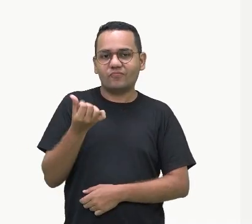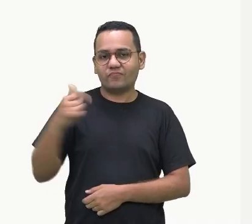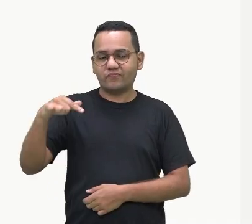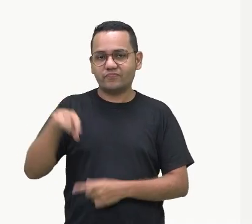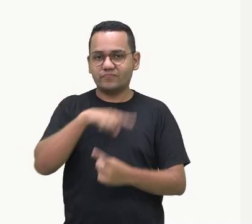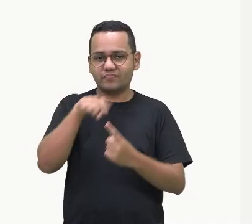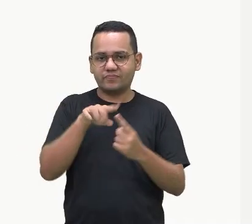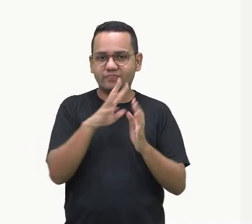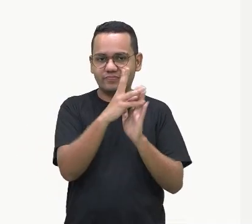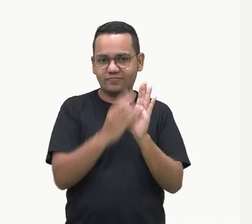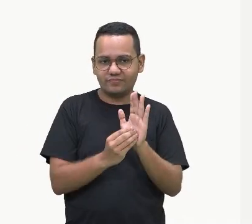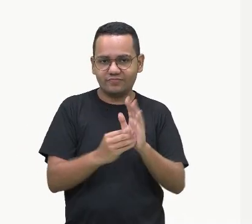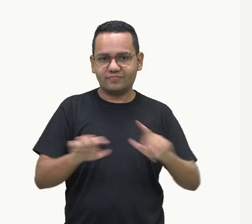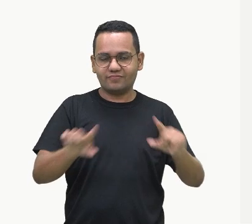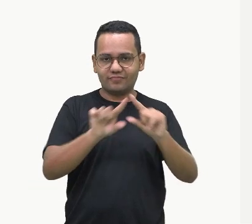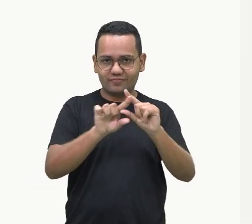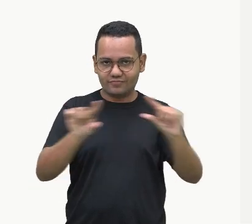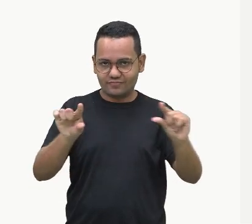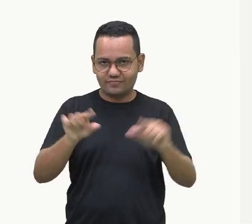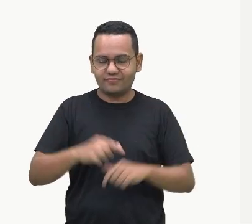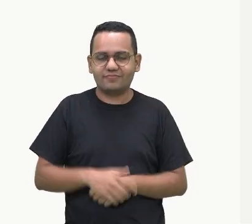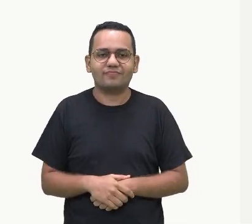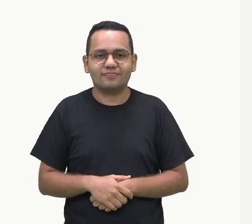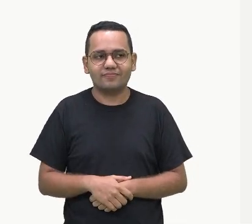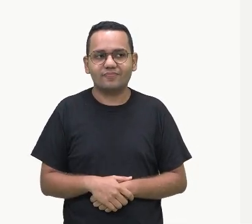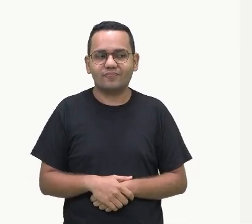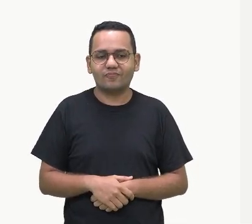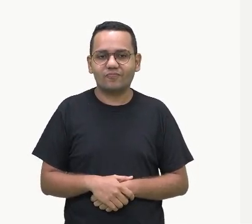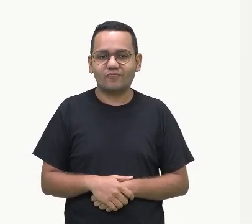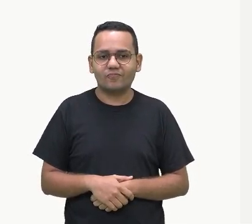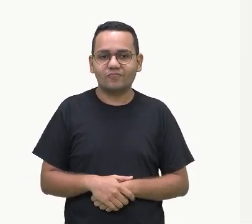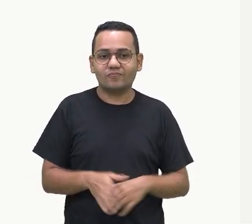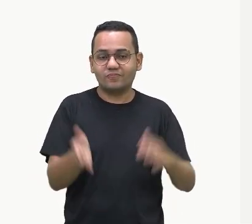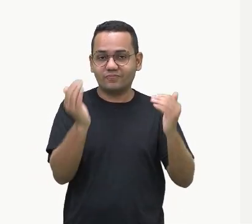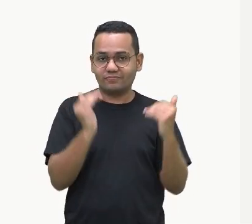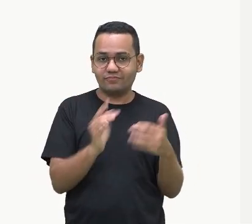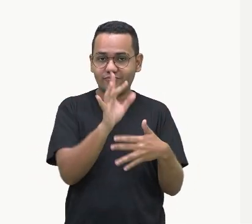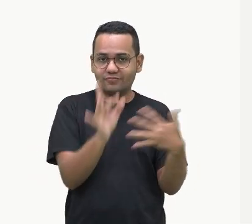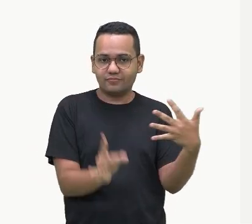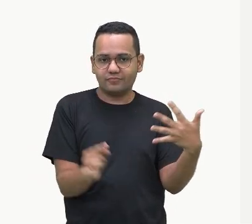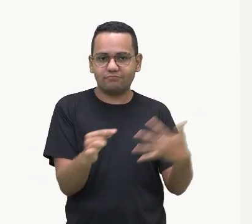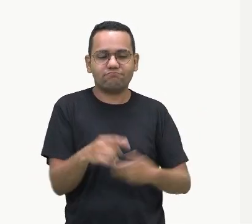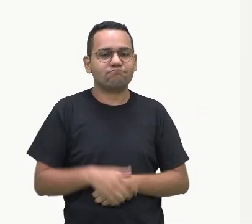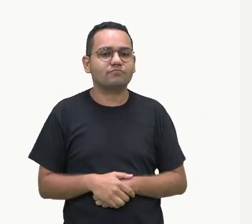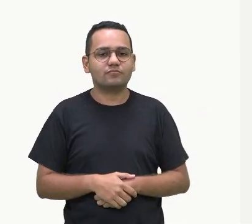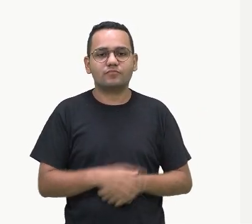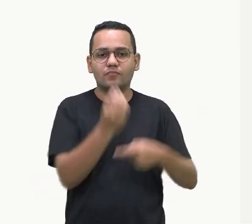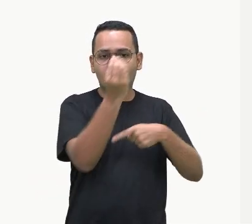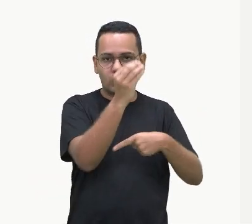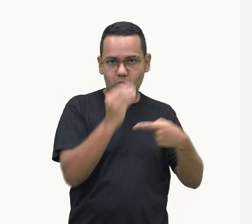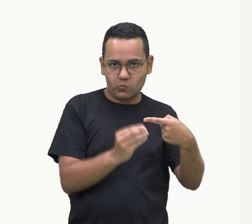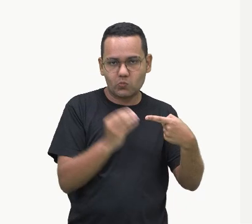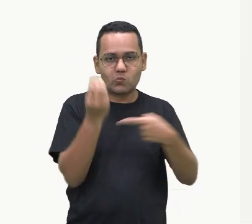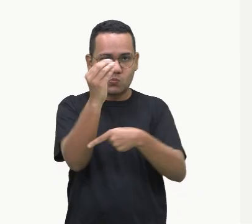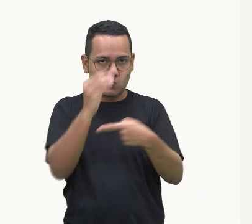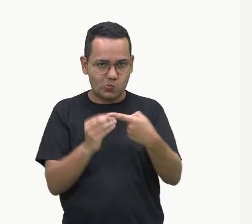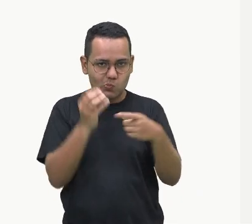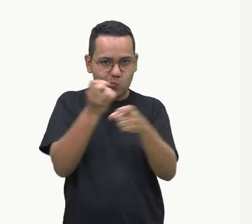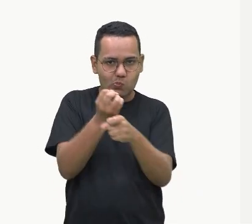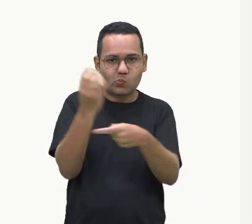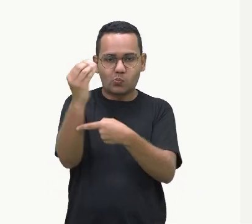67, que tem como objeto de conhecimento Teorema de Tales, detalhamento, razão e proporção e